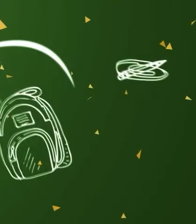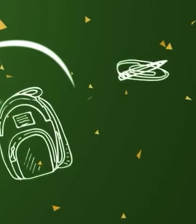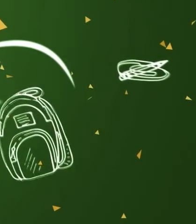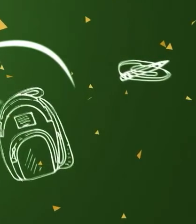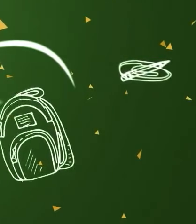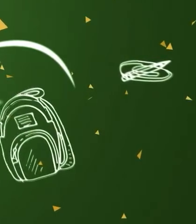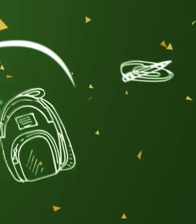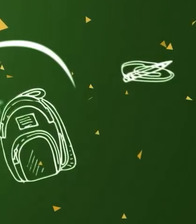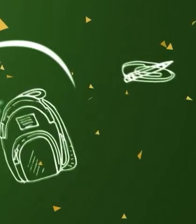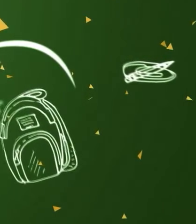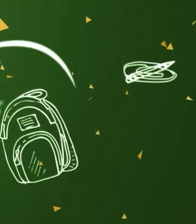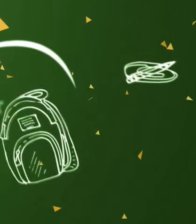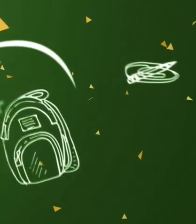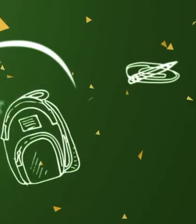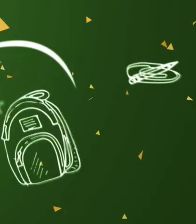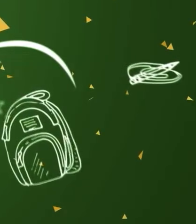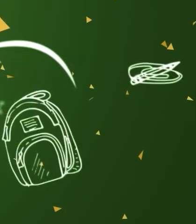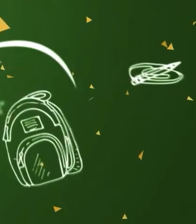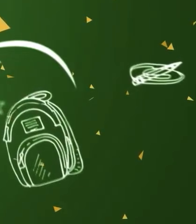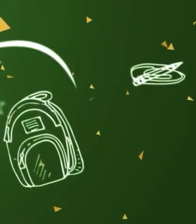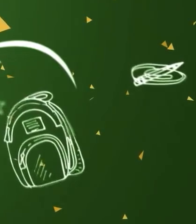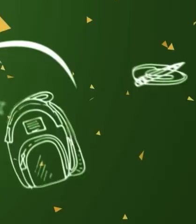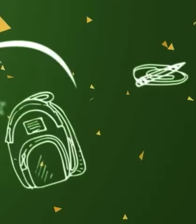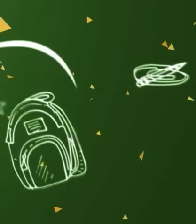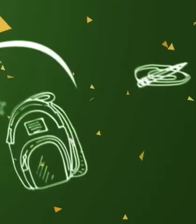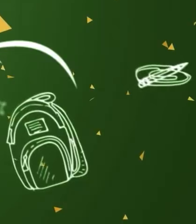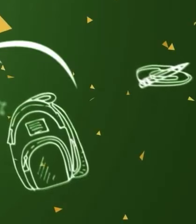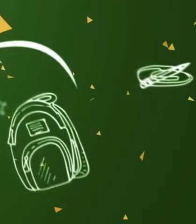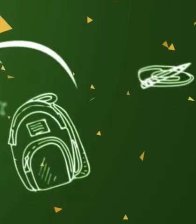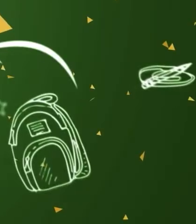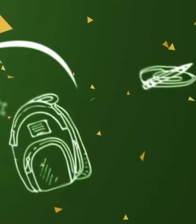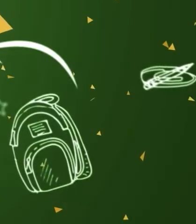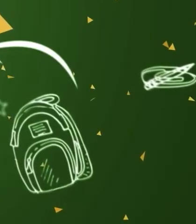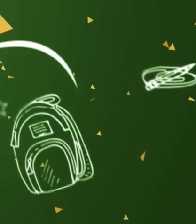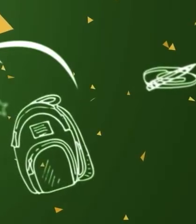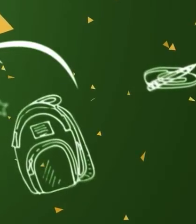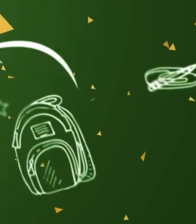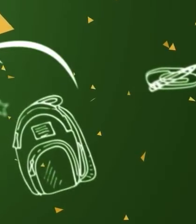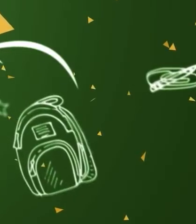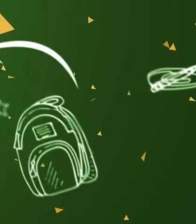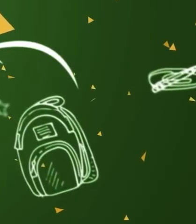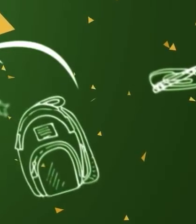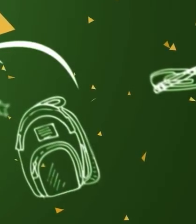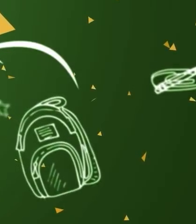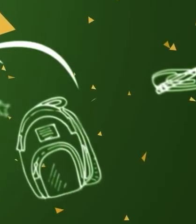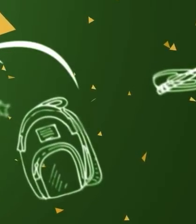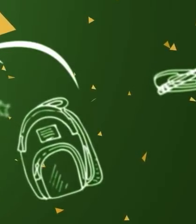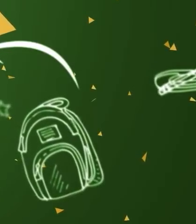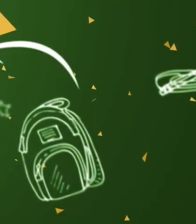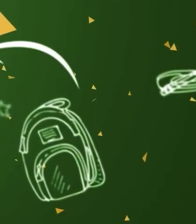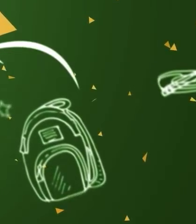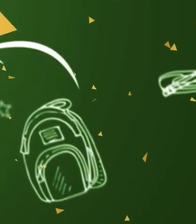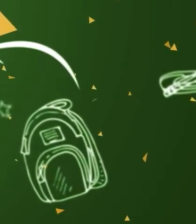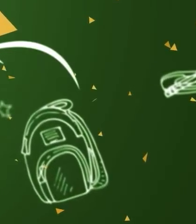Casa, nós iremos conversar e trocar sobre...